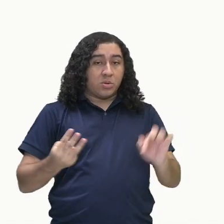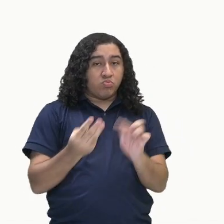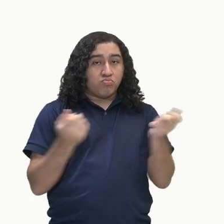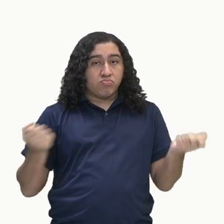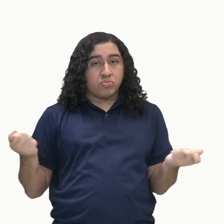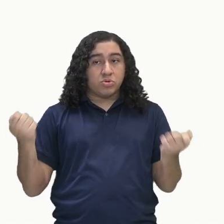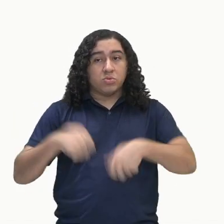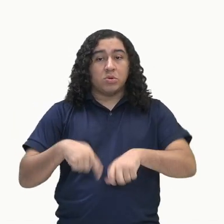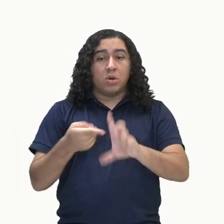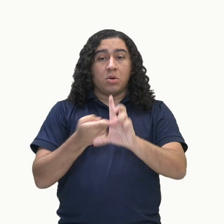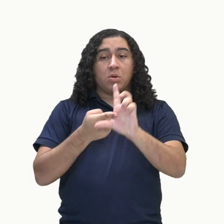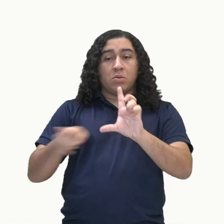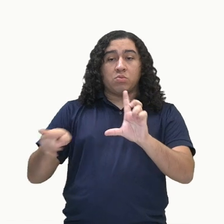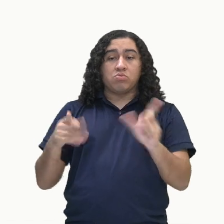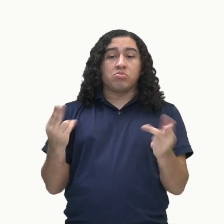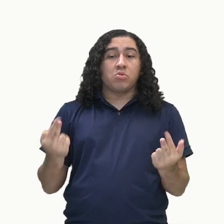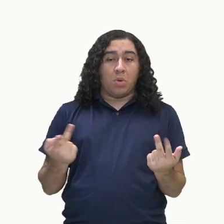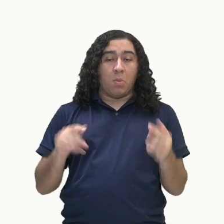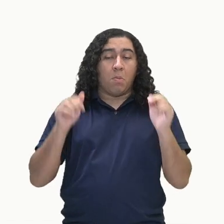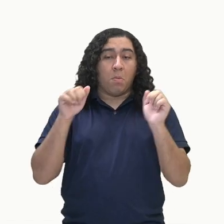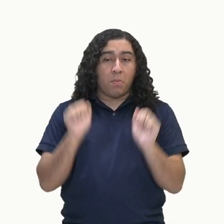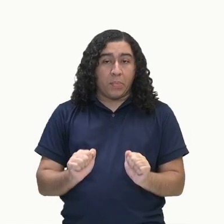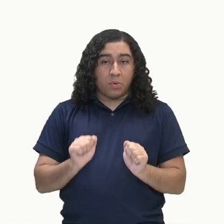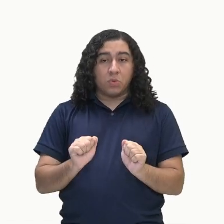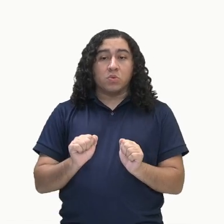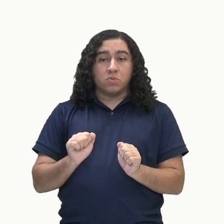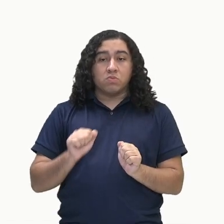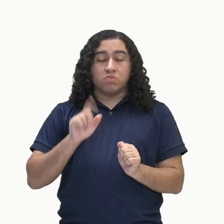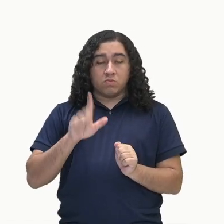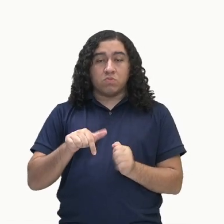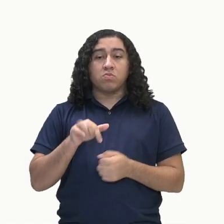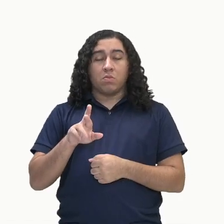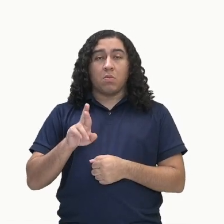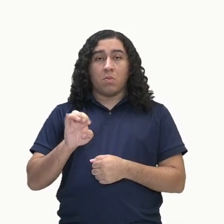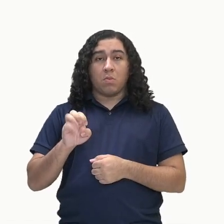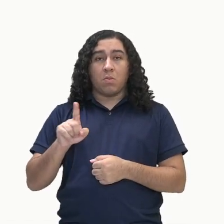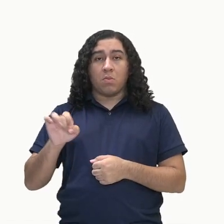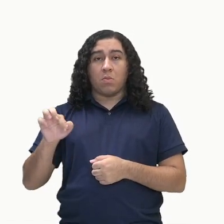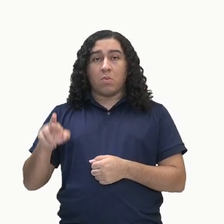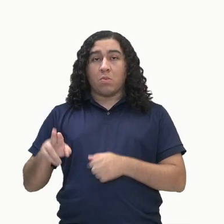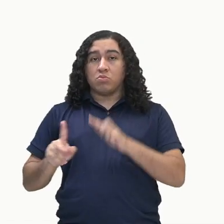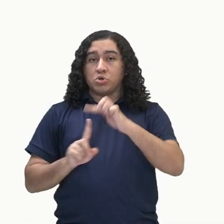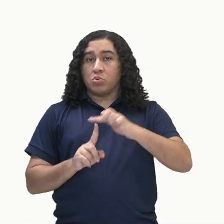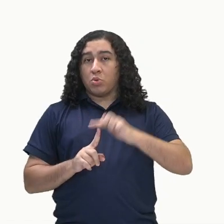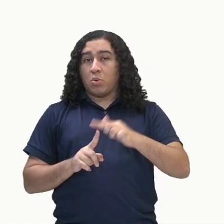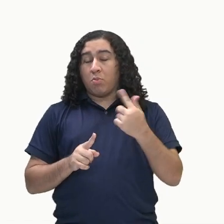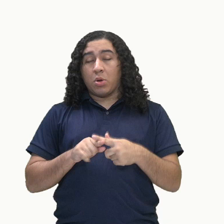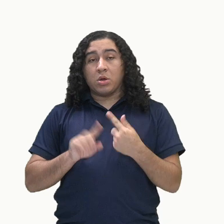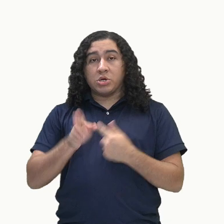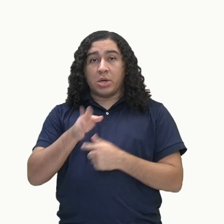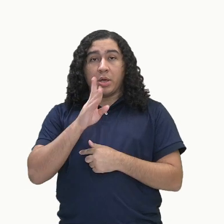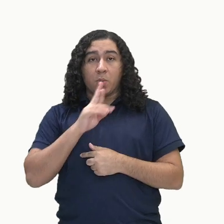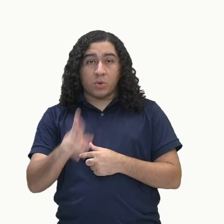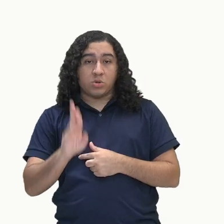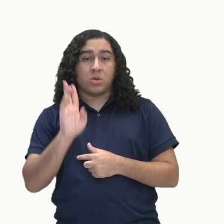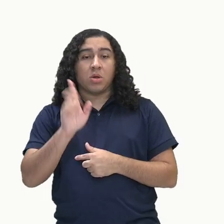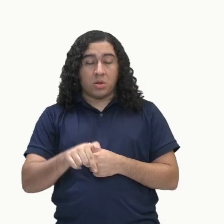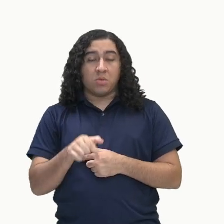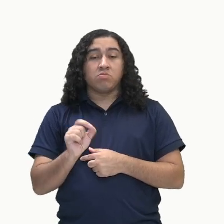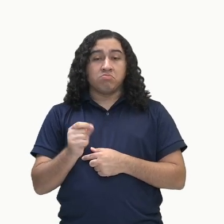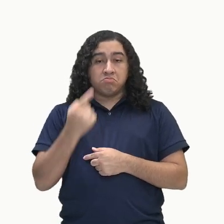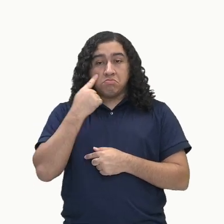figuras que podem ser polígonos regulares, porque já diz que eles possuem ângulos